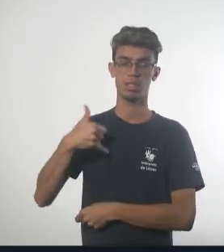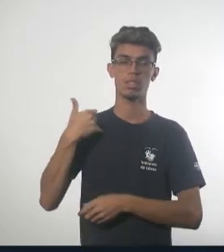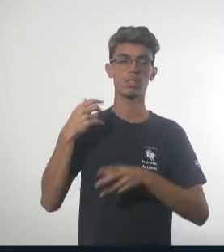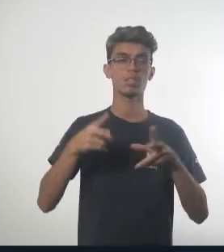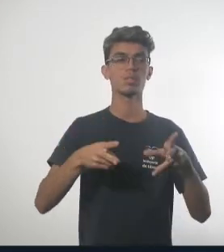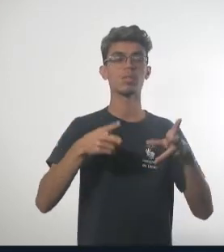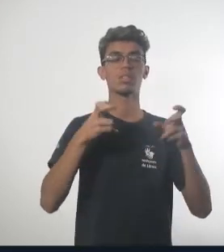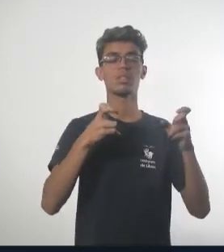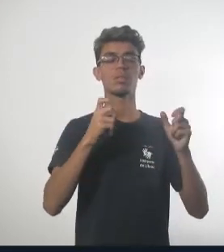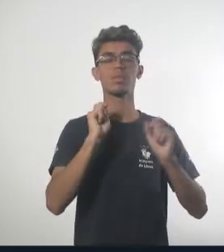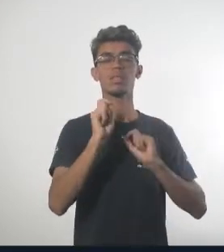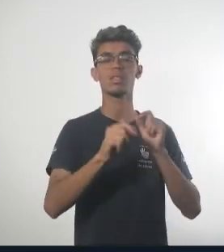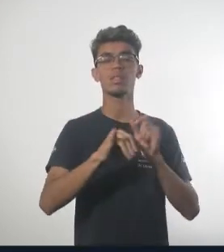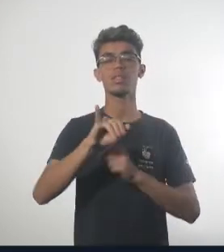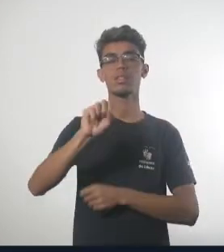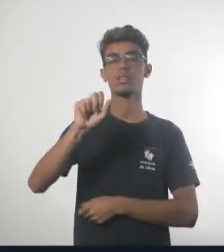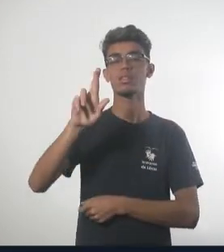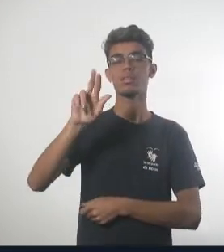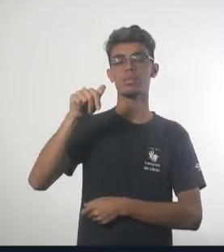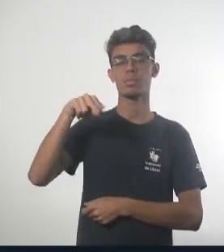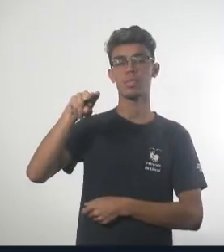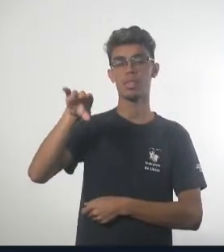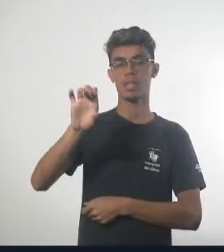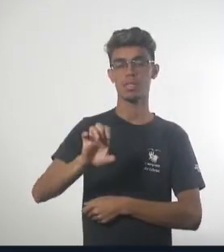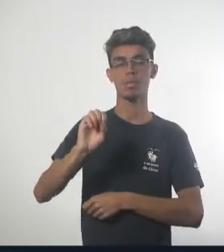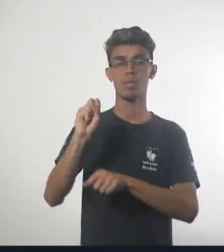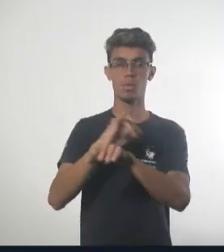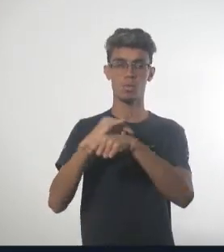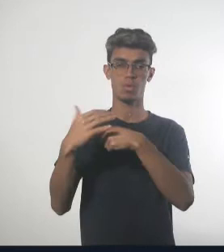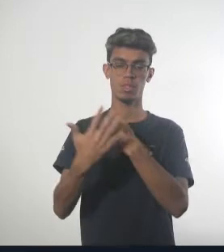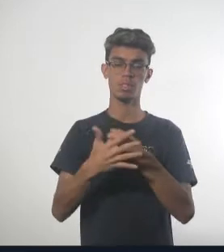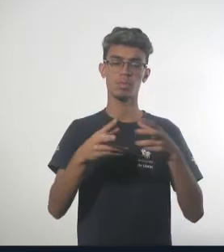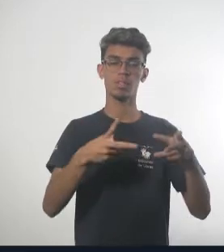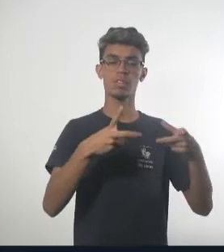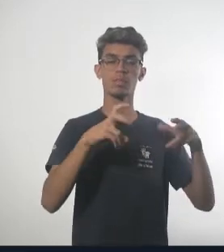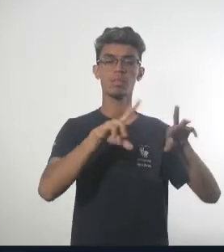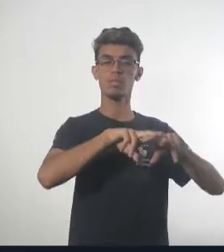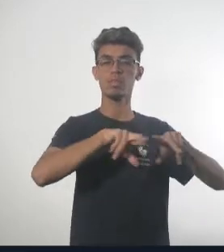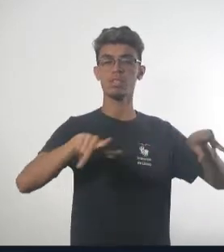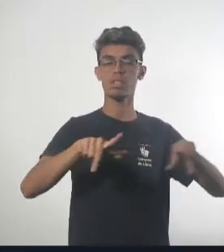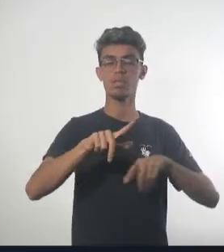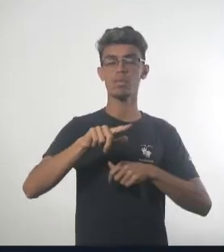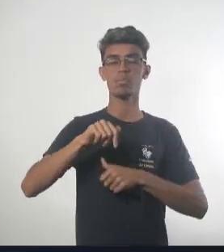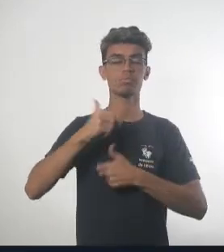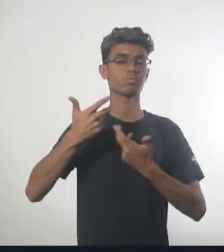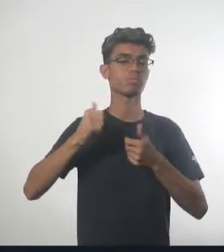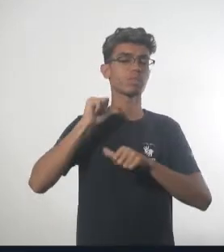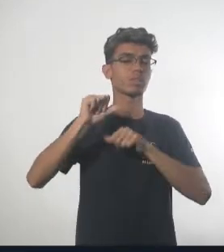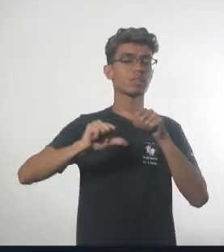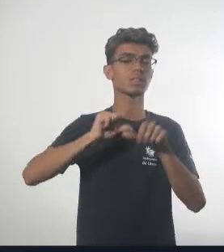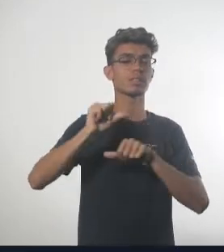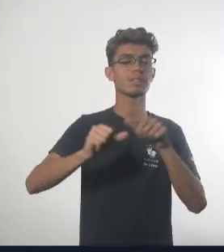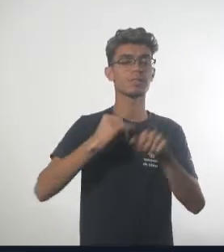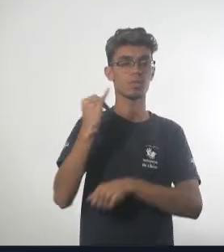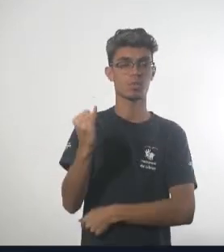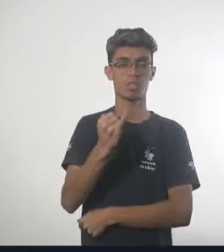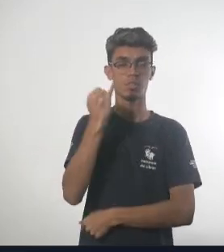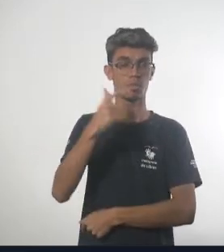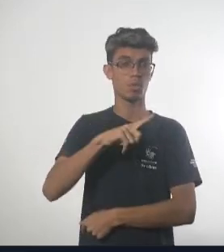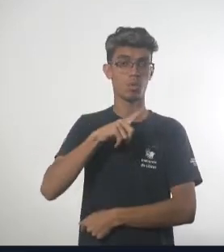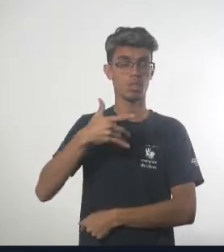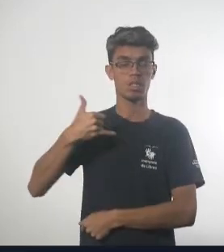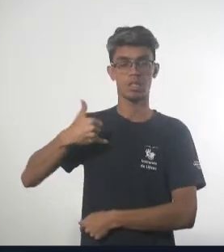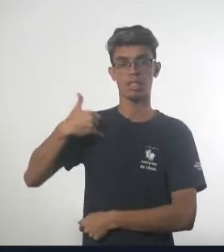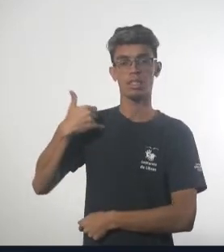casos especificamente de SRAG por Covid, a gente já vê uma situação diferente. Então, não há uma mudança importante para essa faixa etária, né,